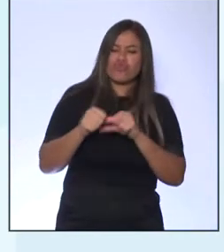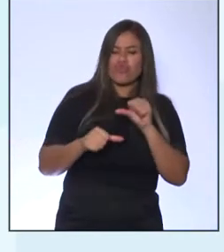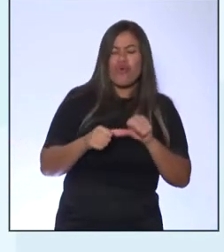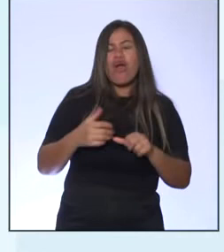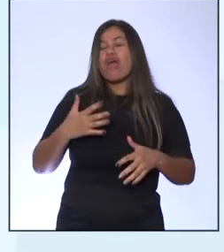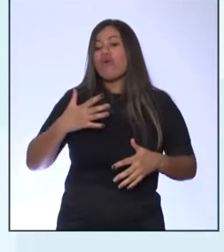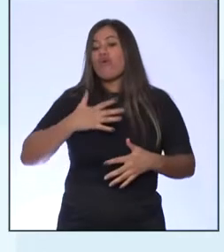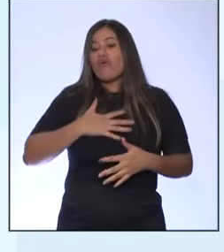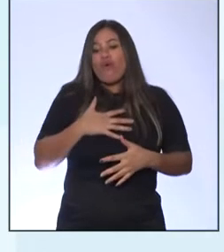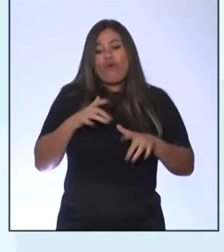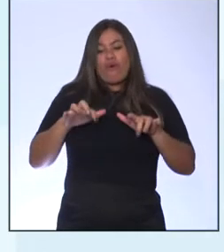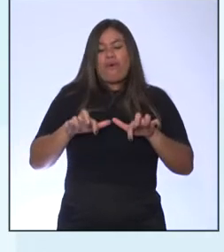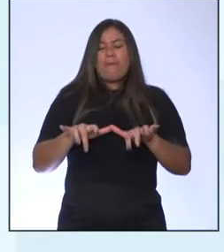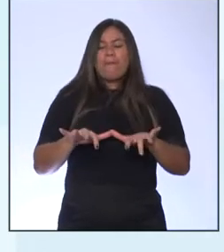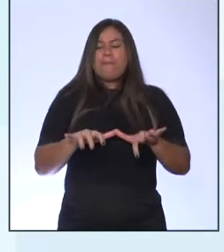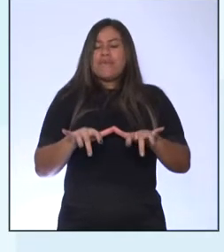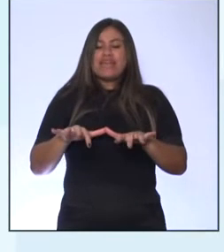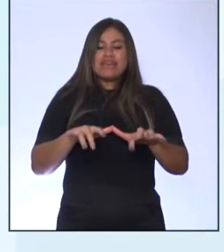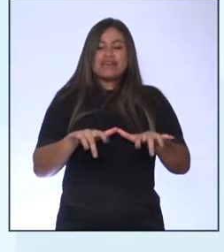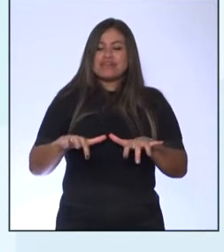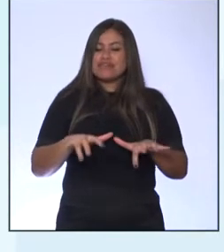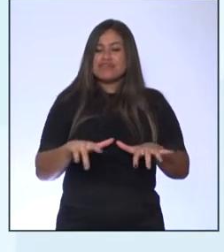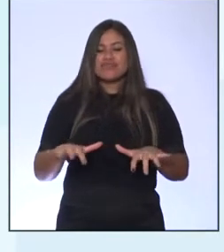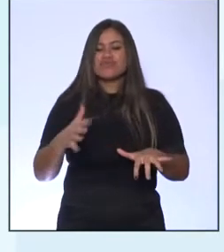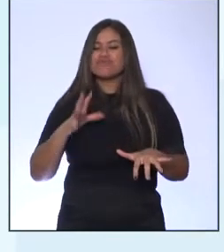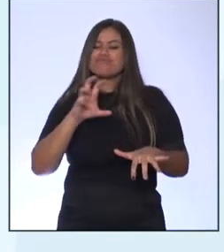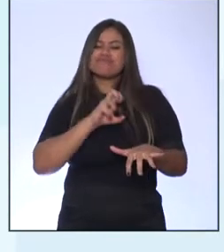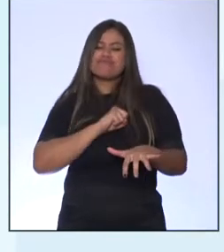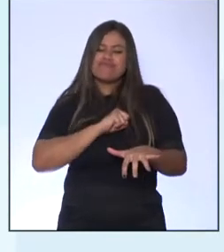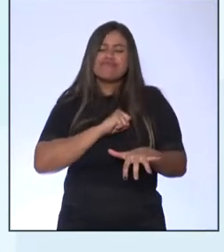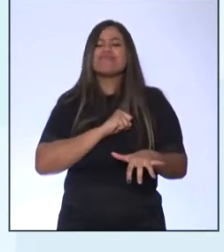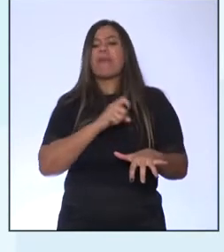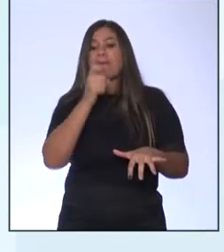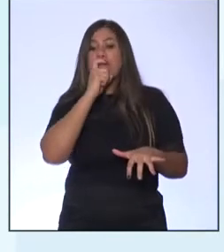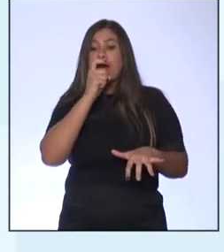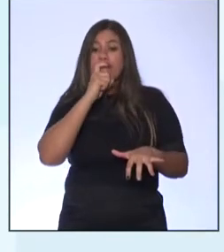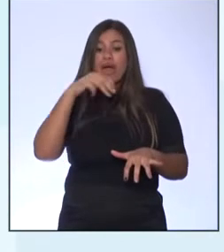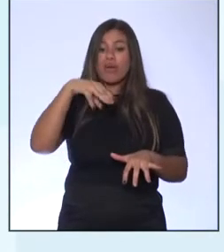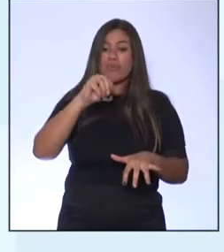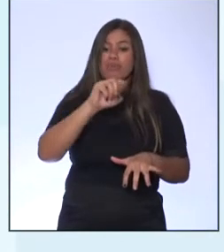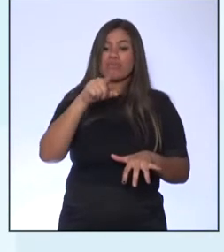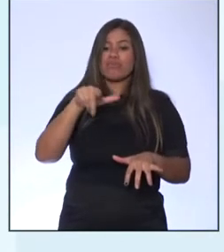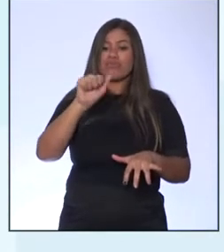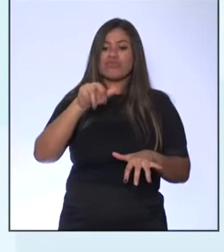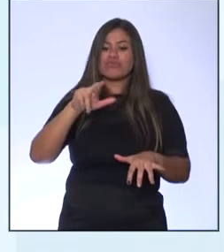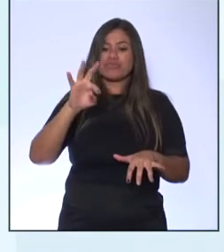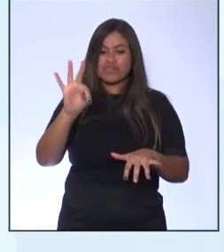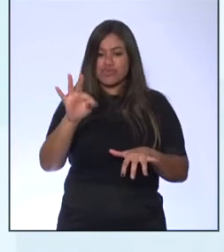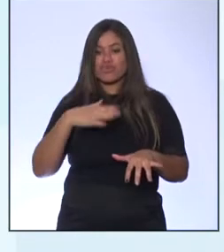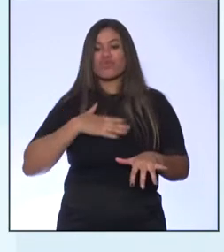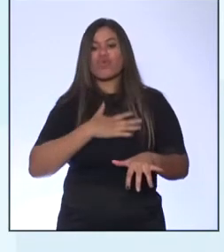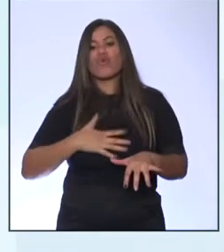cedo, daí a razão do meu nome. Meu pai gostava muito da música de Mozart e por isso botou meu nome.